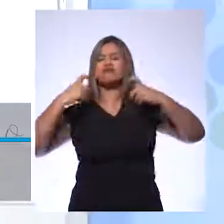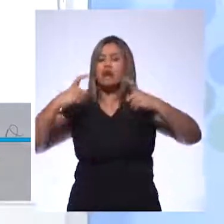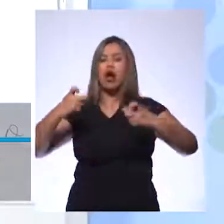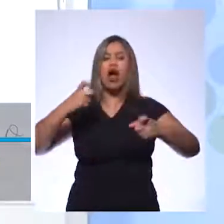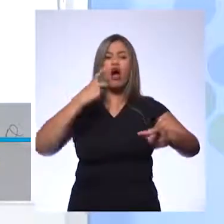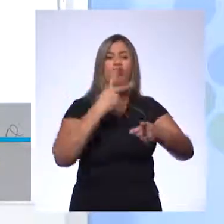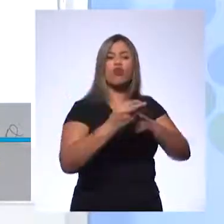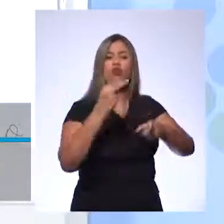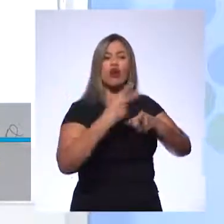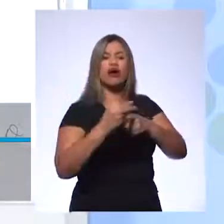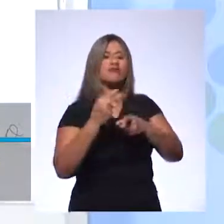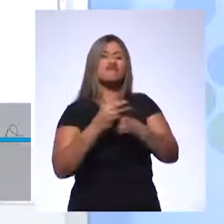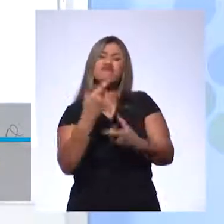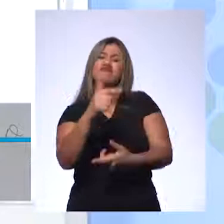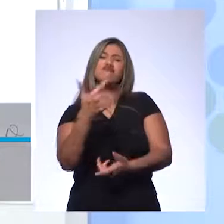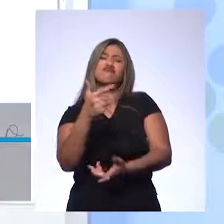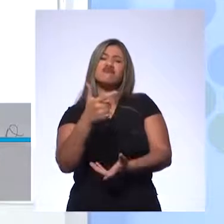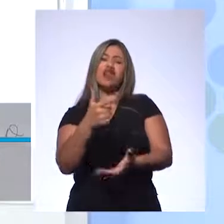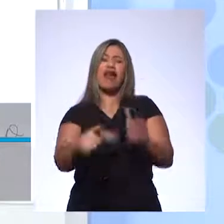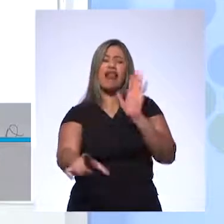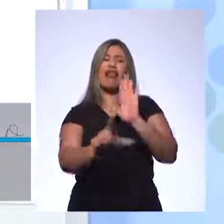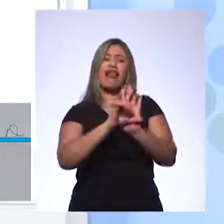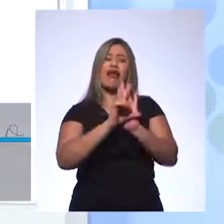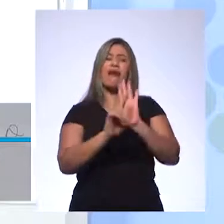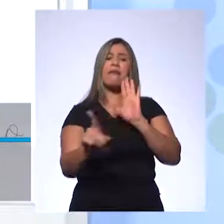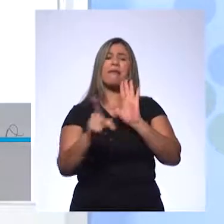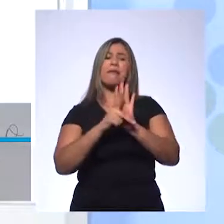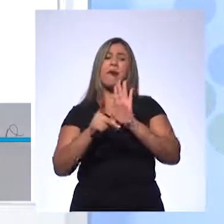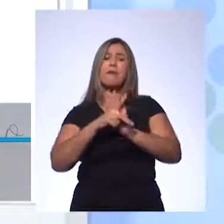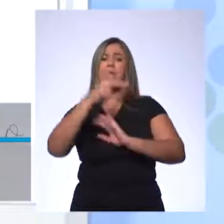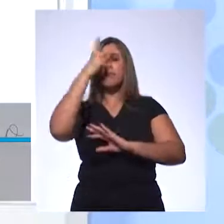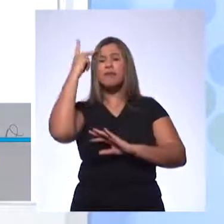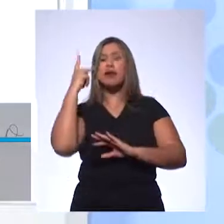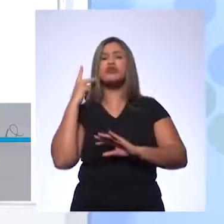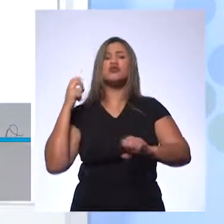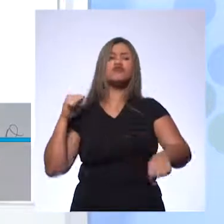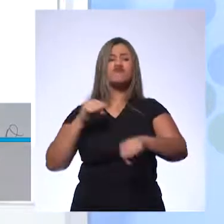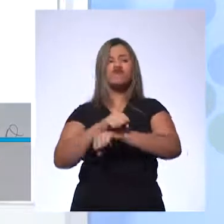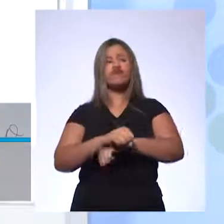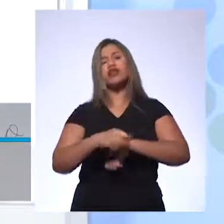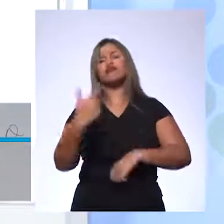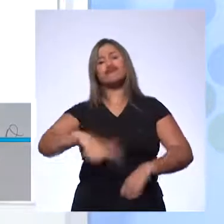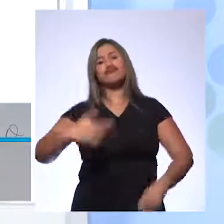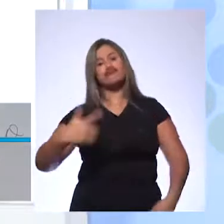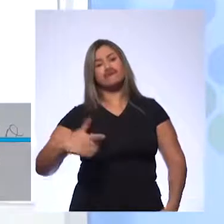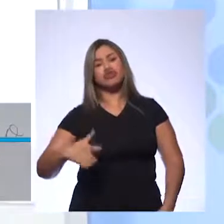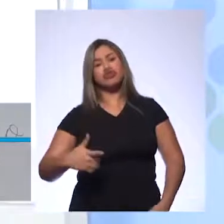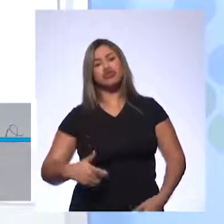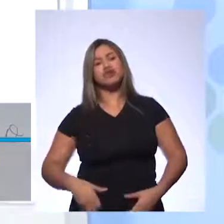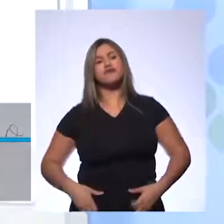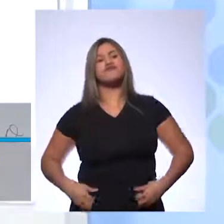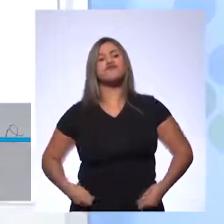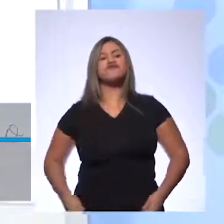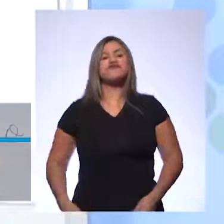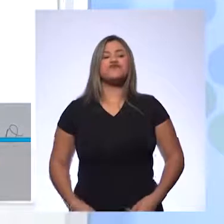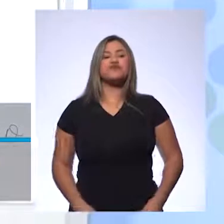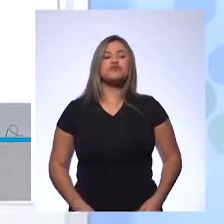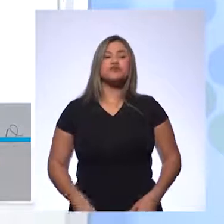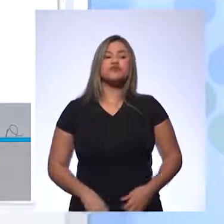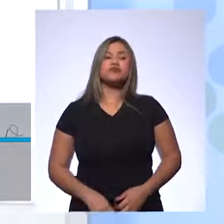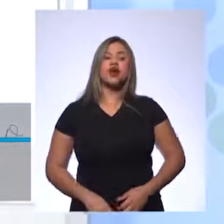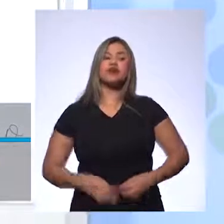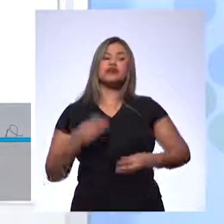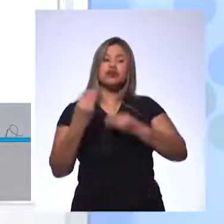eles não tinham mais aquela lei que poderia fazer com que uma pessoa se tornar sua escrava escrava por dívidas